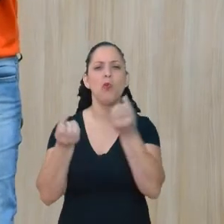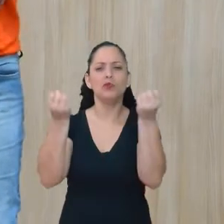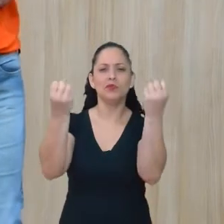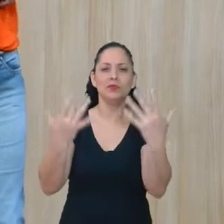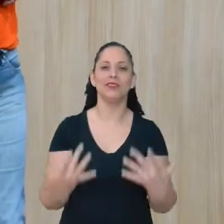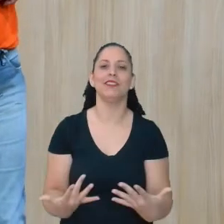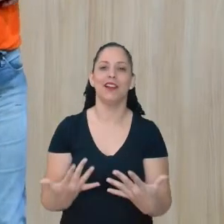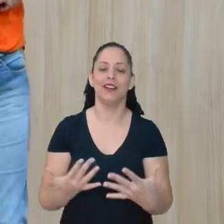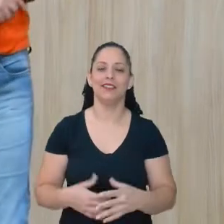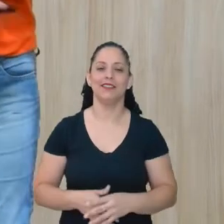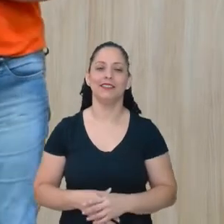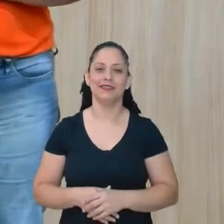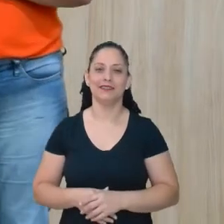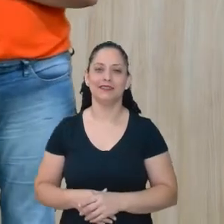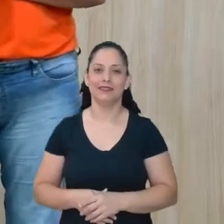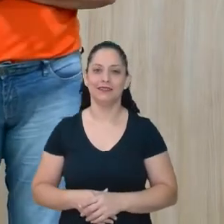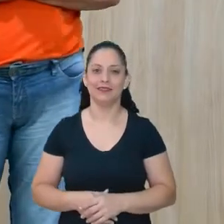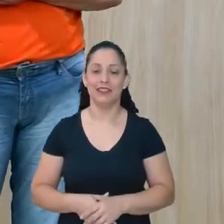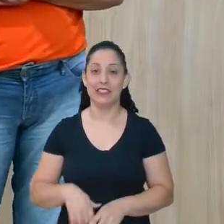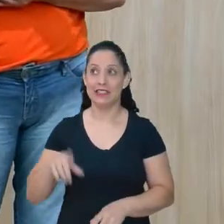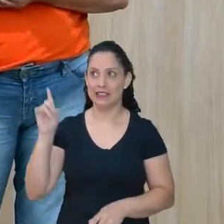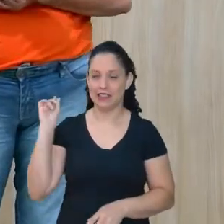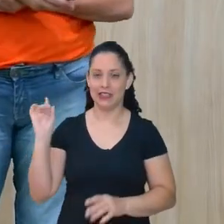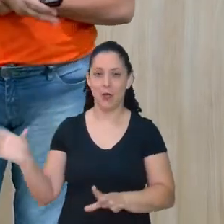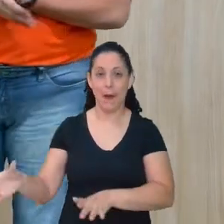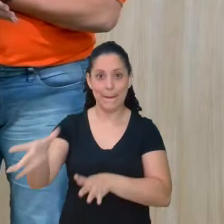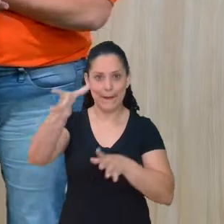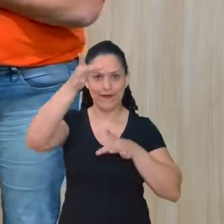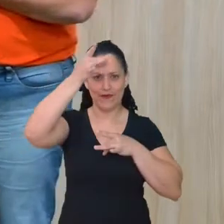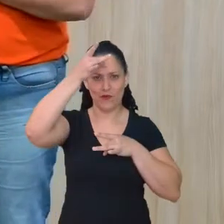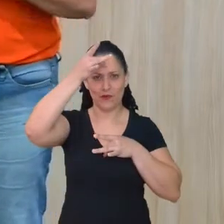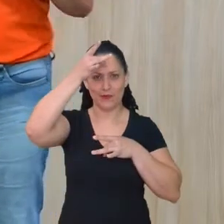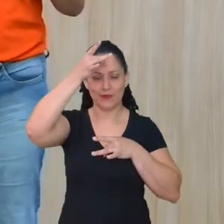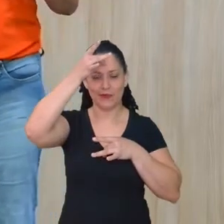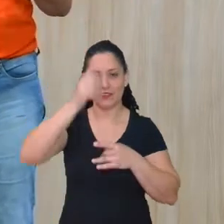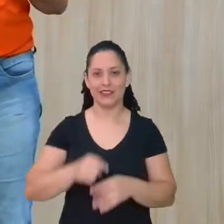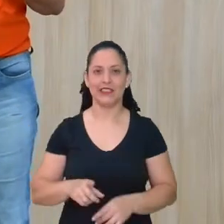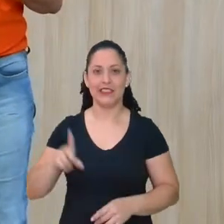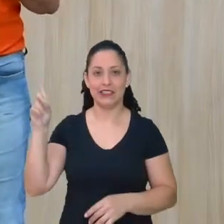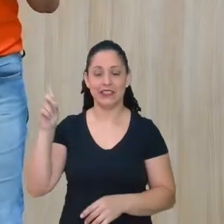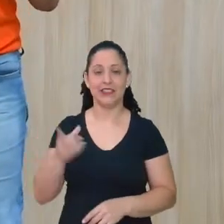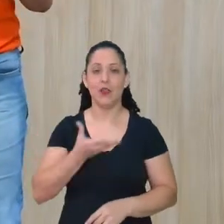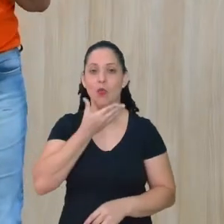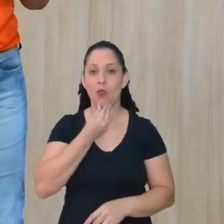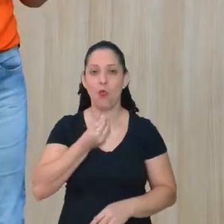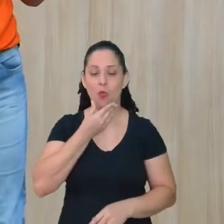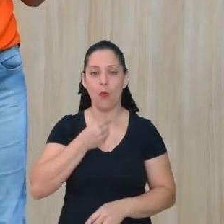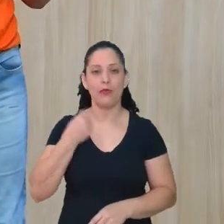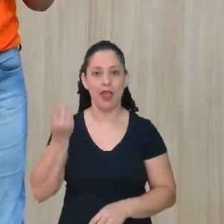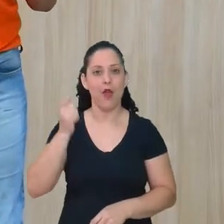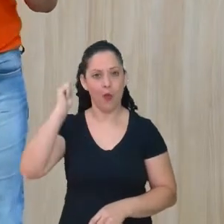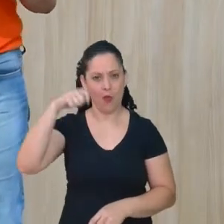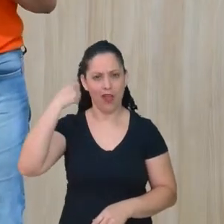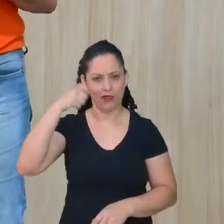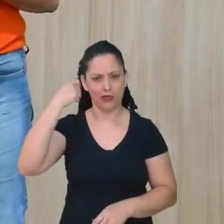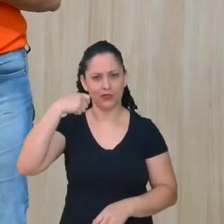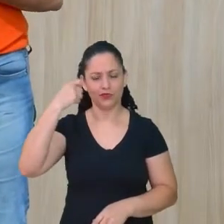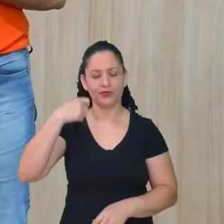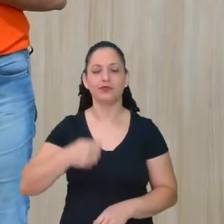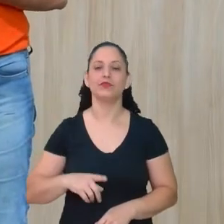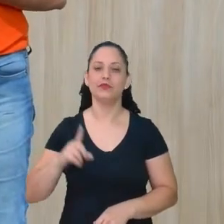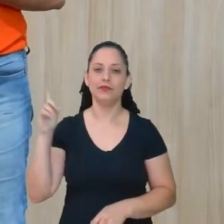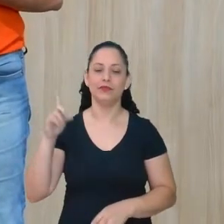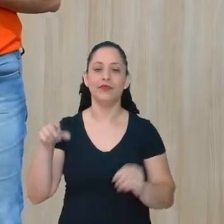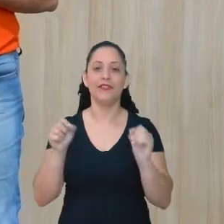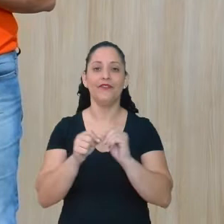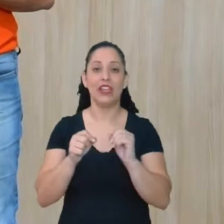Hum, Isso é uma performance, sim. né? Esse artista, ele é um multiartista e ele fez